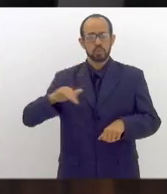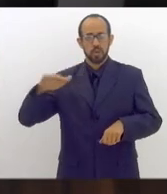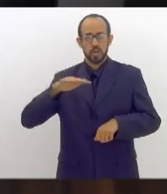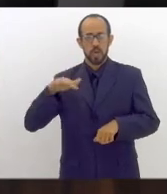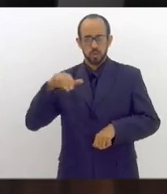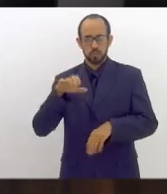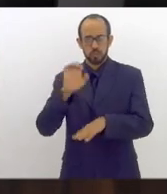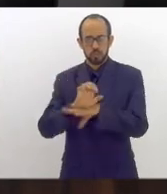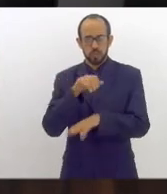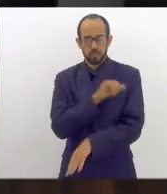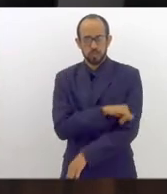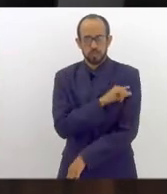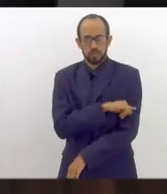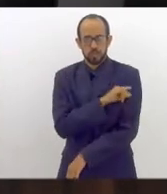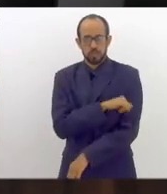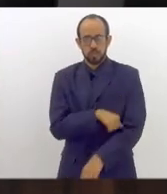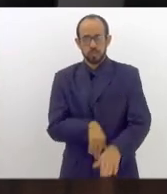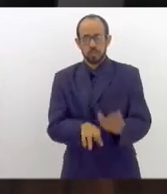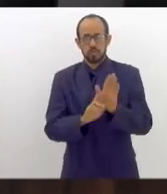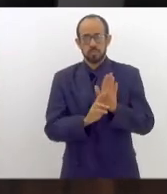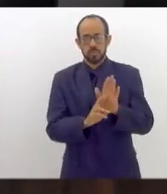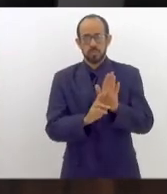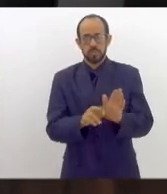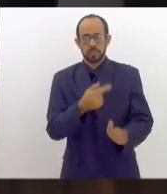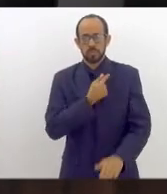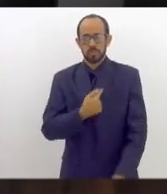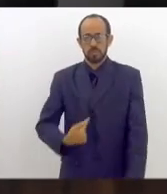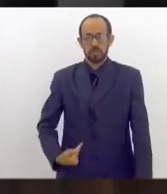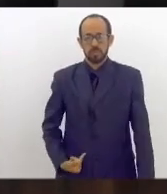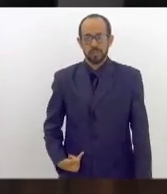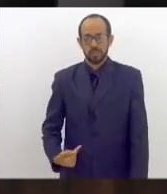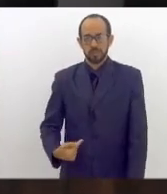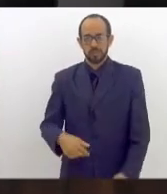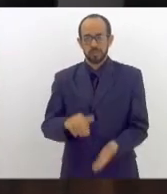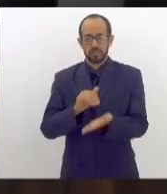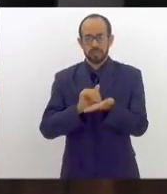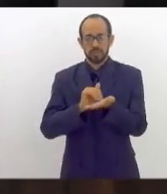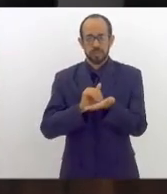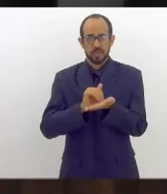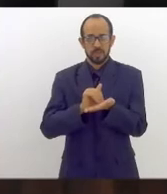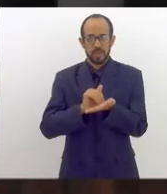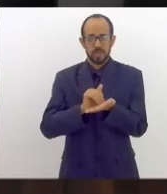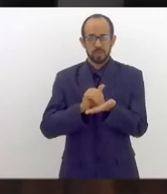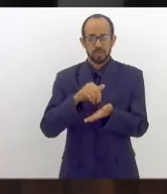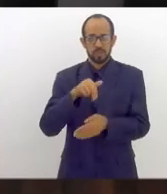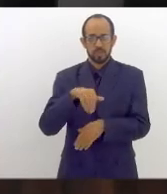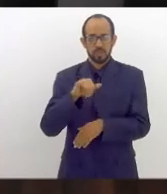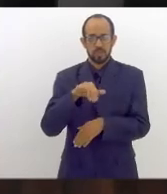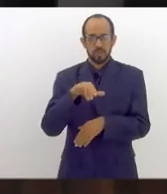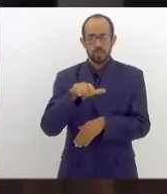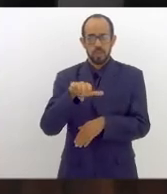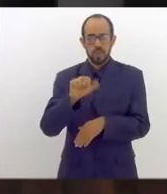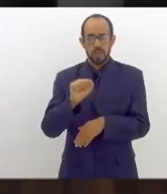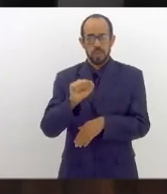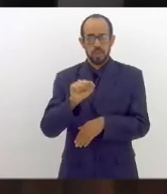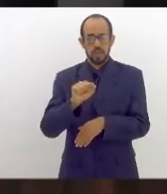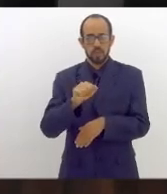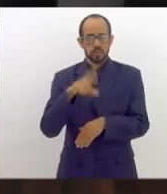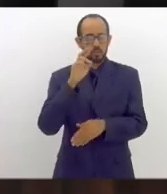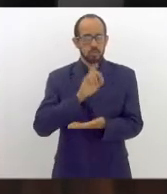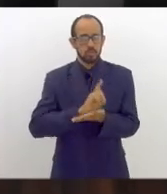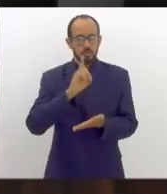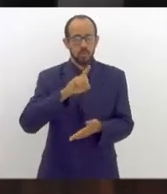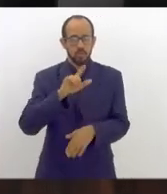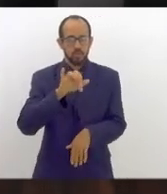aqui o governador secretário de cola Dr Flávio Vilhena por